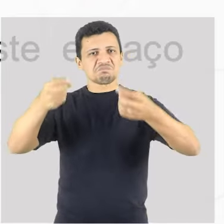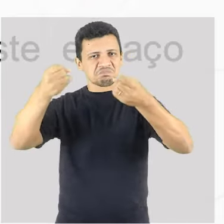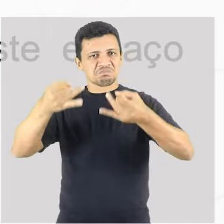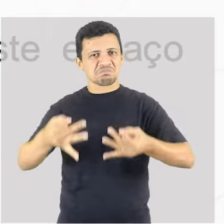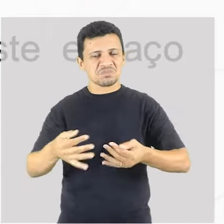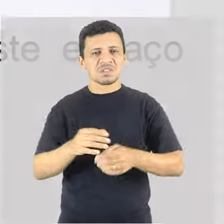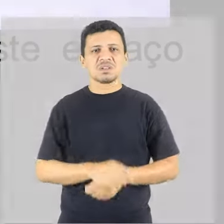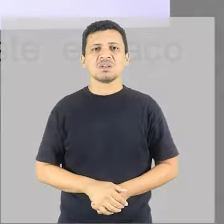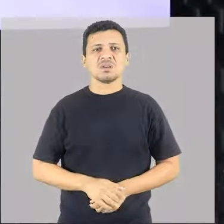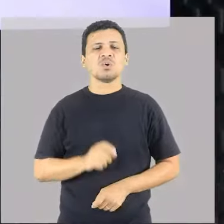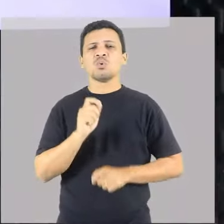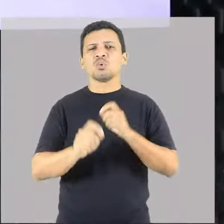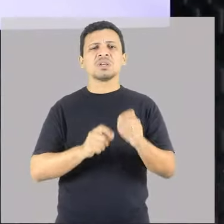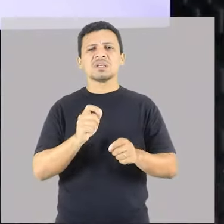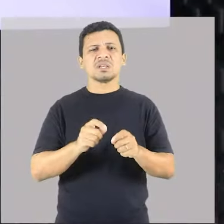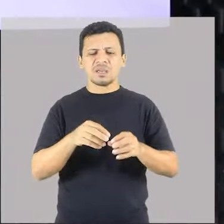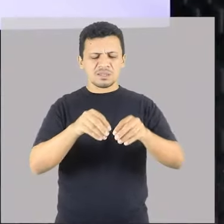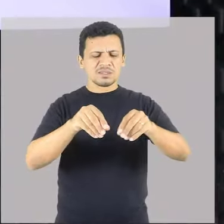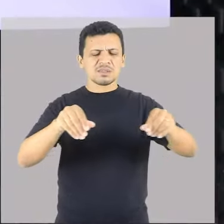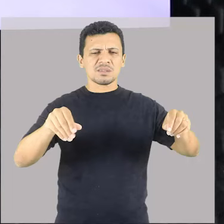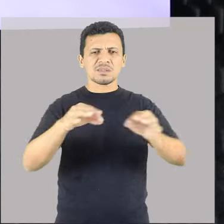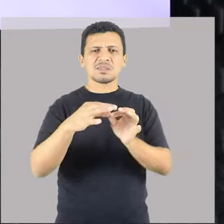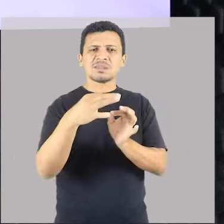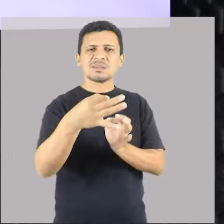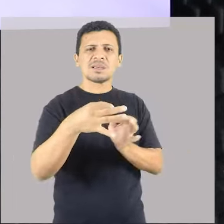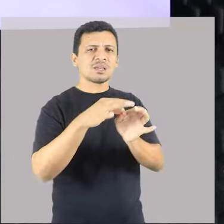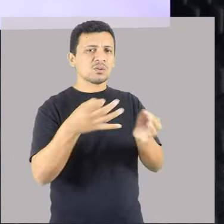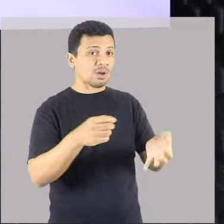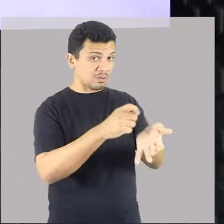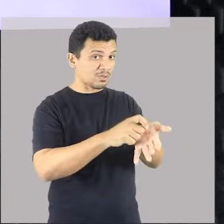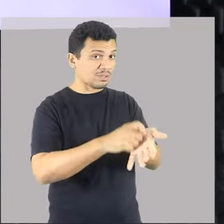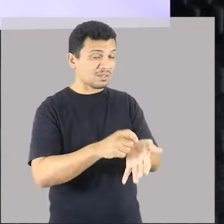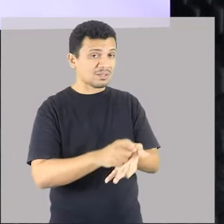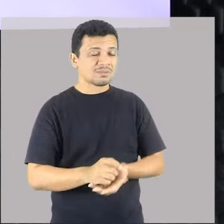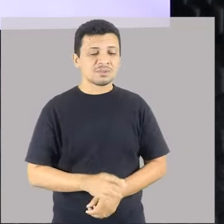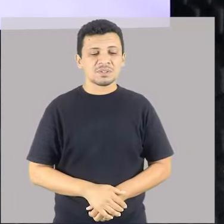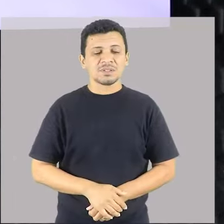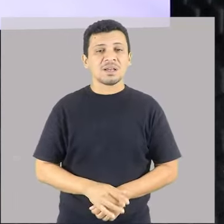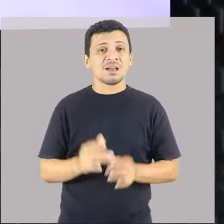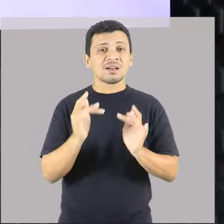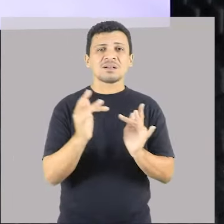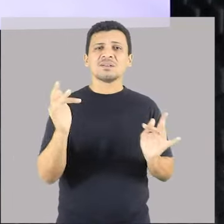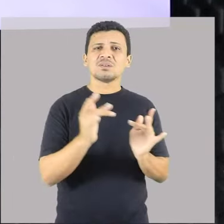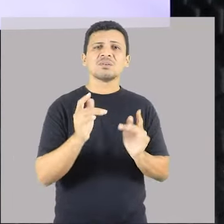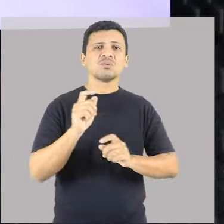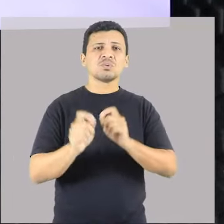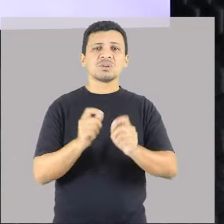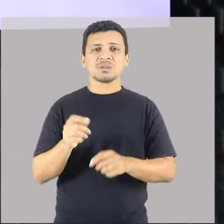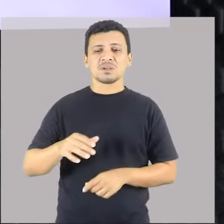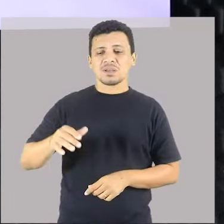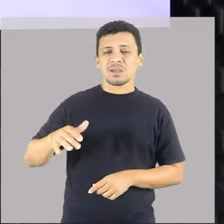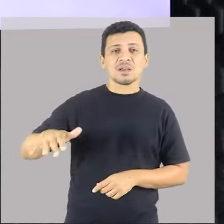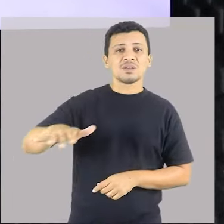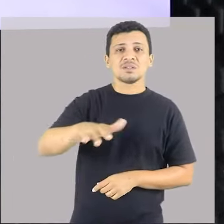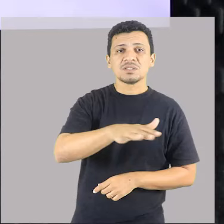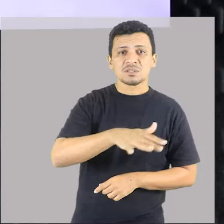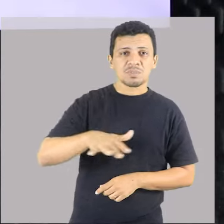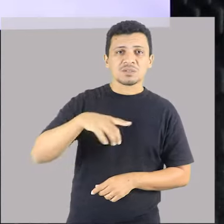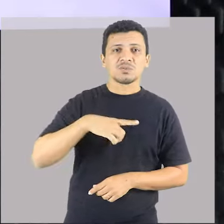território enquanto definição estudante atenção anota aí ele é classicamente definido como um espaço